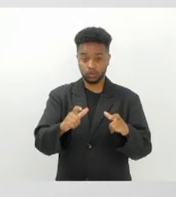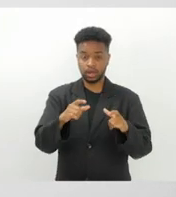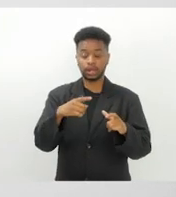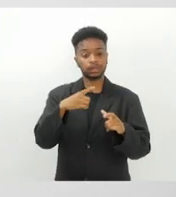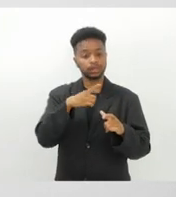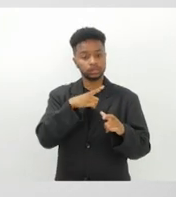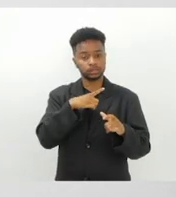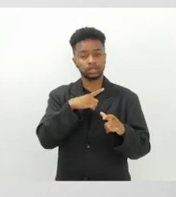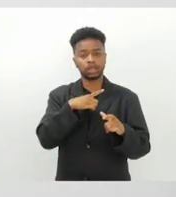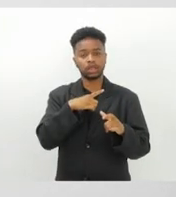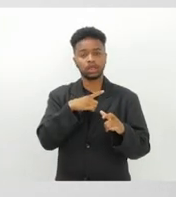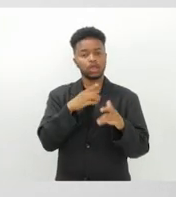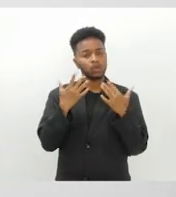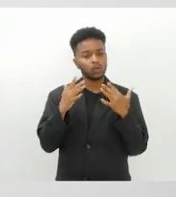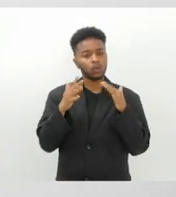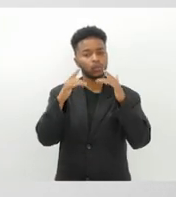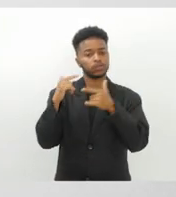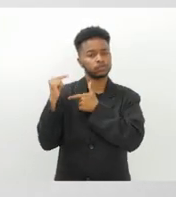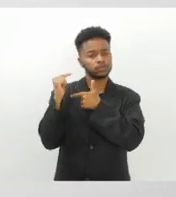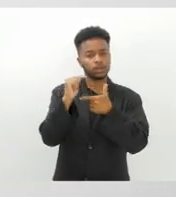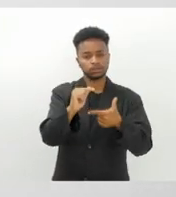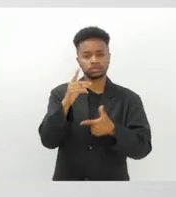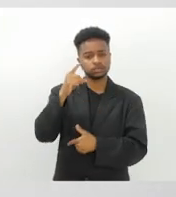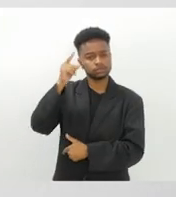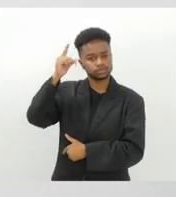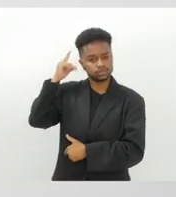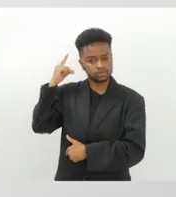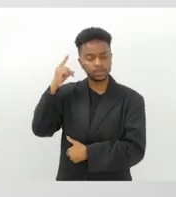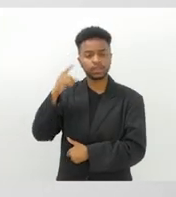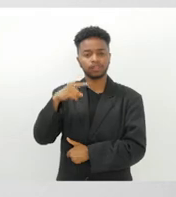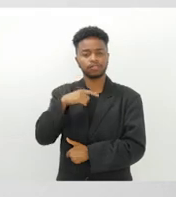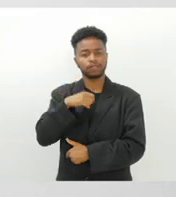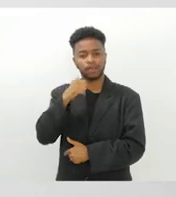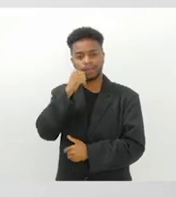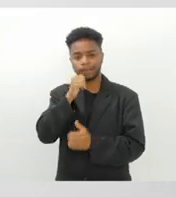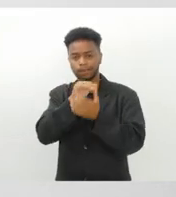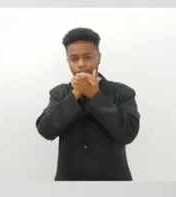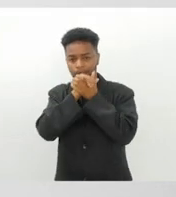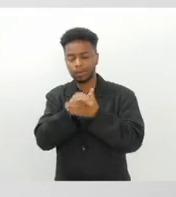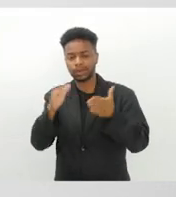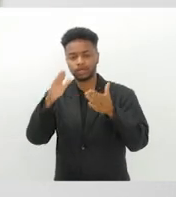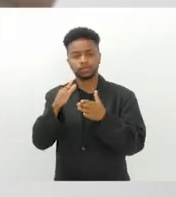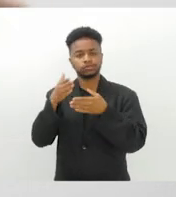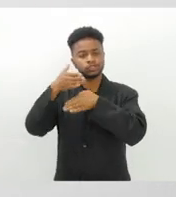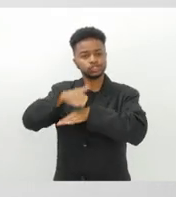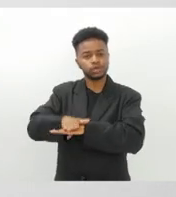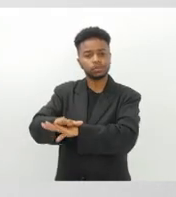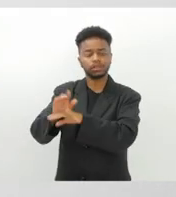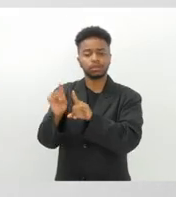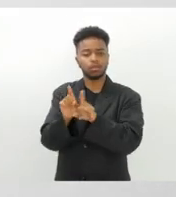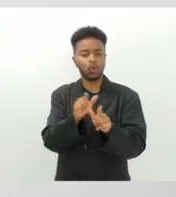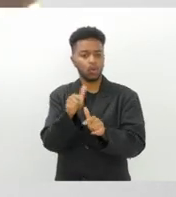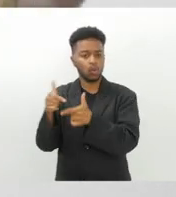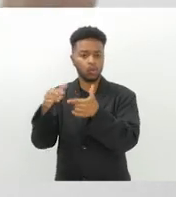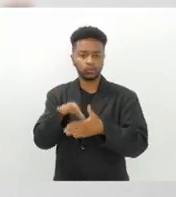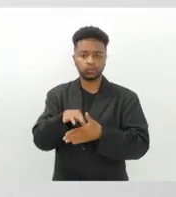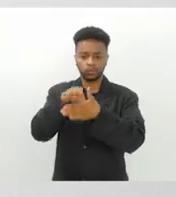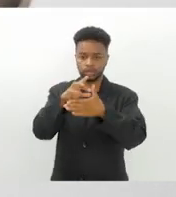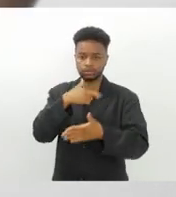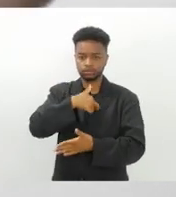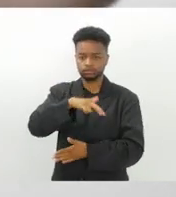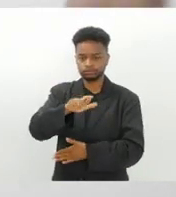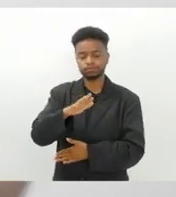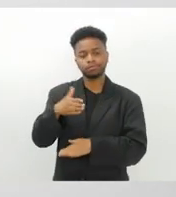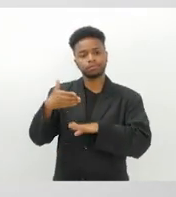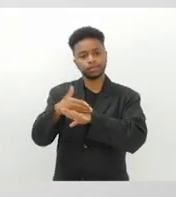culto tradicional muito antigo, Mãe Beata de Iemanjá, enfim, tantas lideranças já